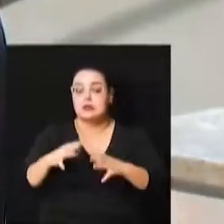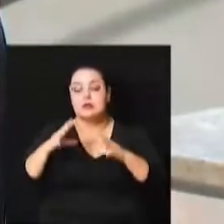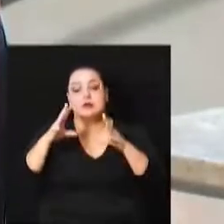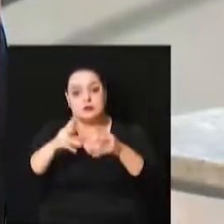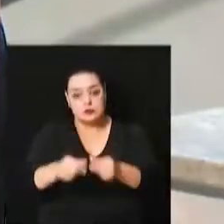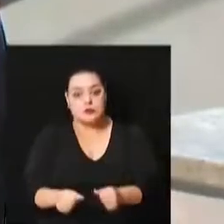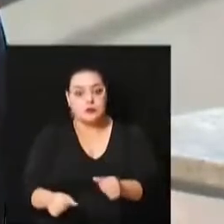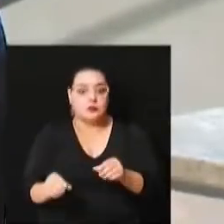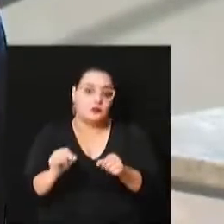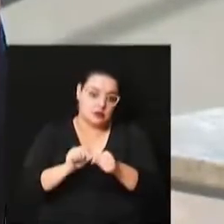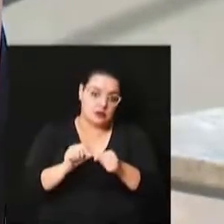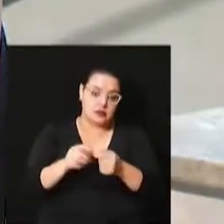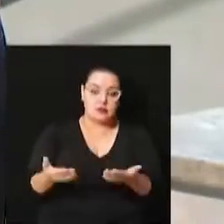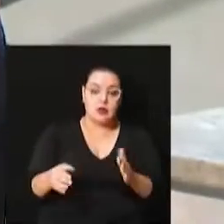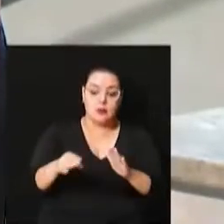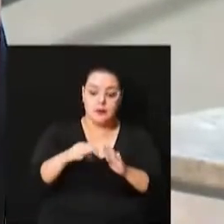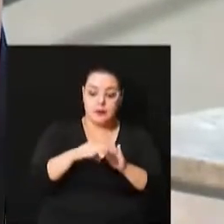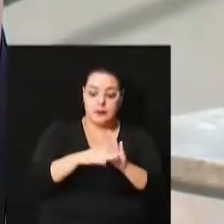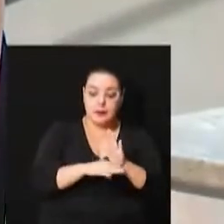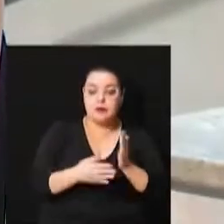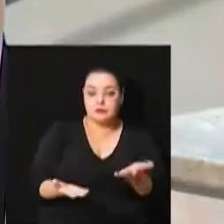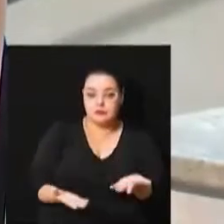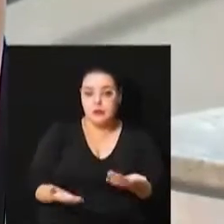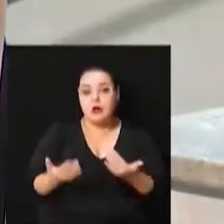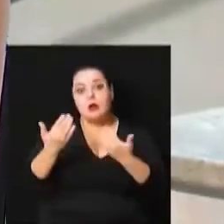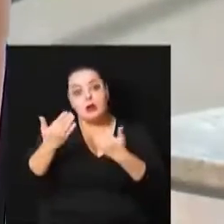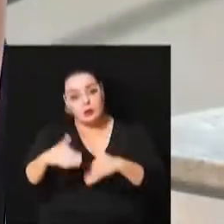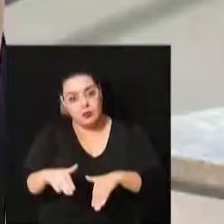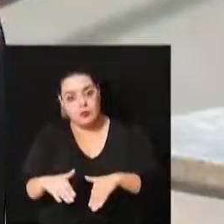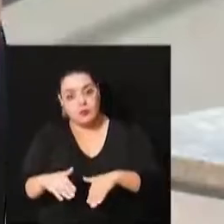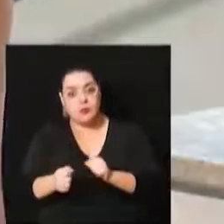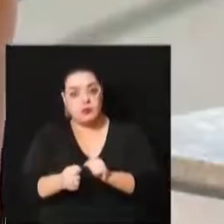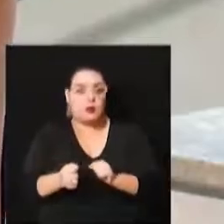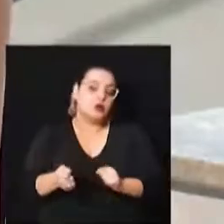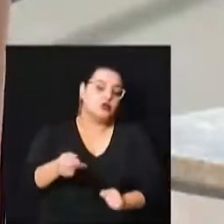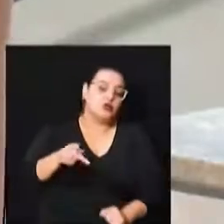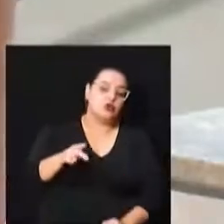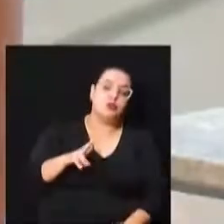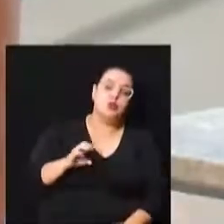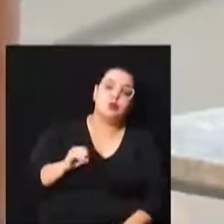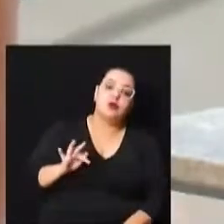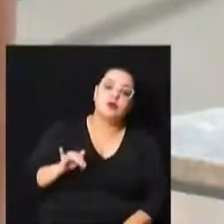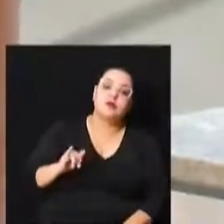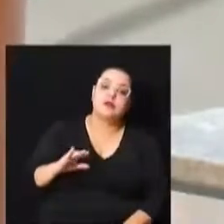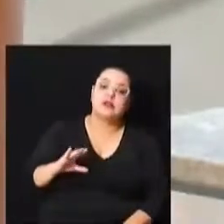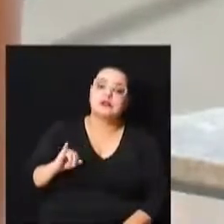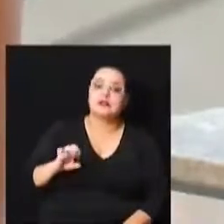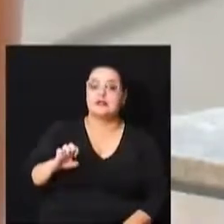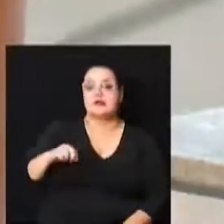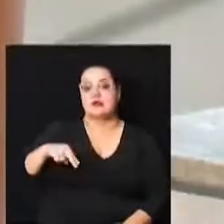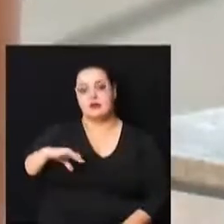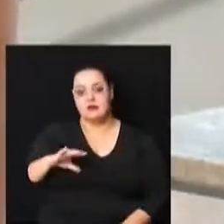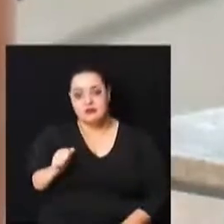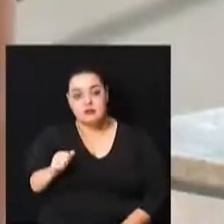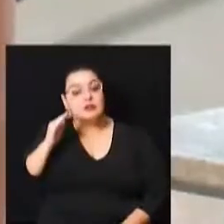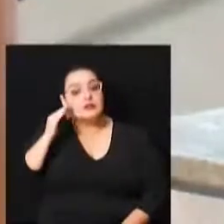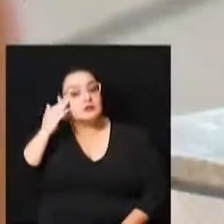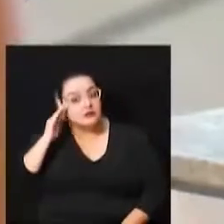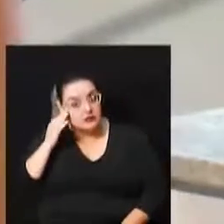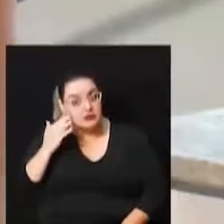concluir. Né? Um dos pré-requisitos é uma prova de proficiência, que é uma prova na língua, para comprovar que você entende a